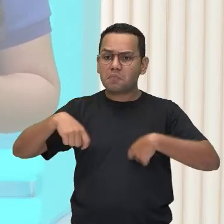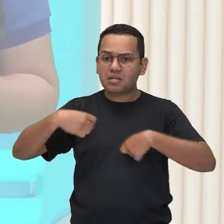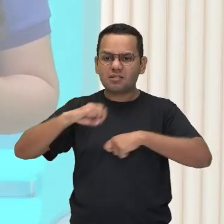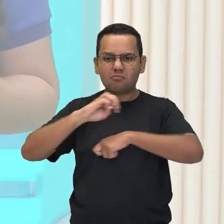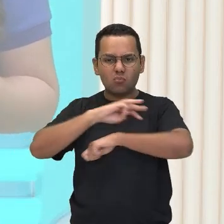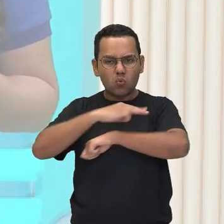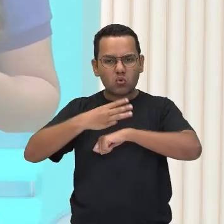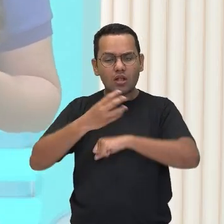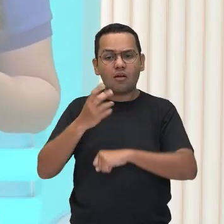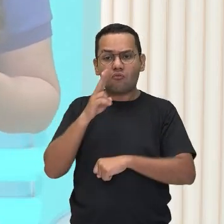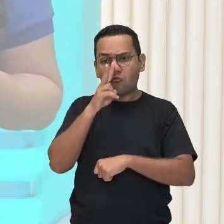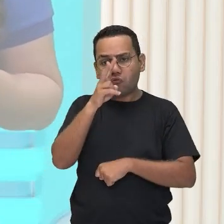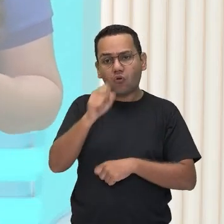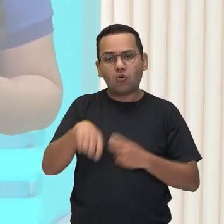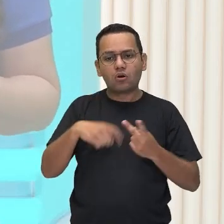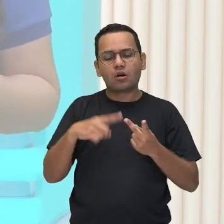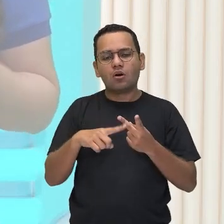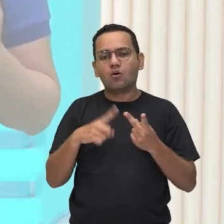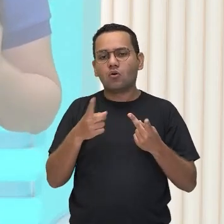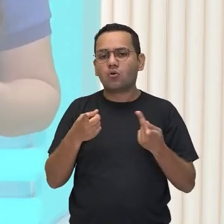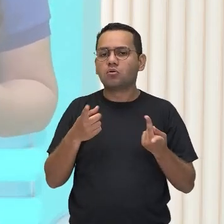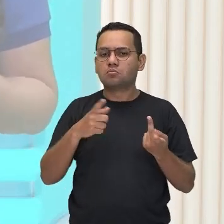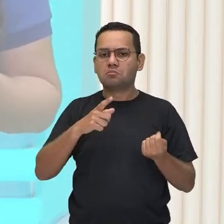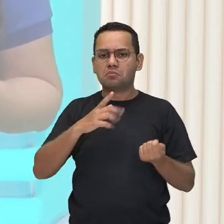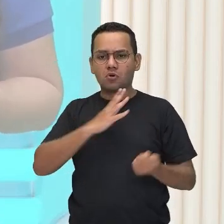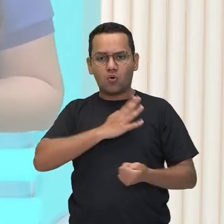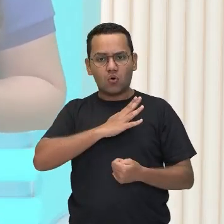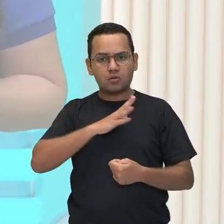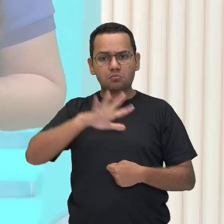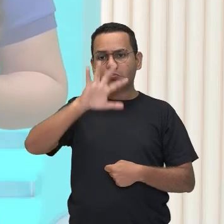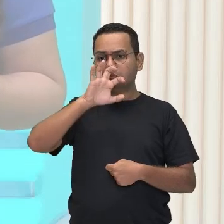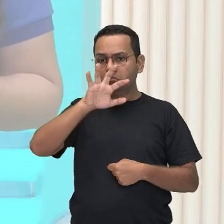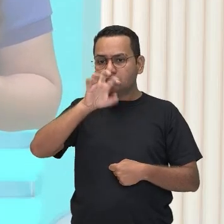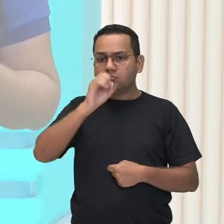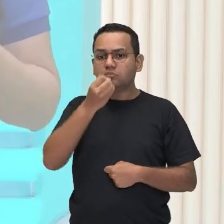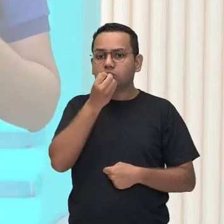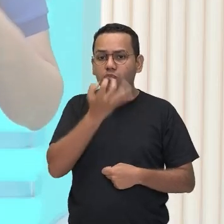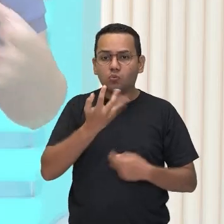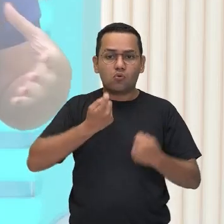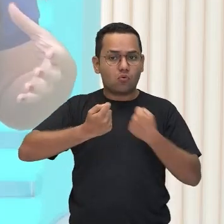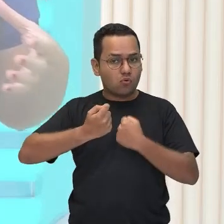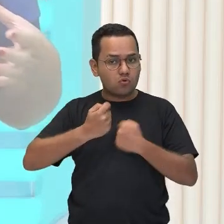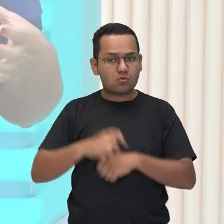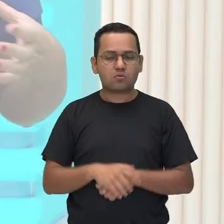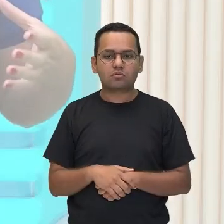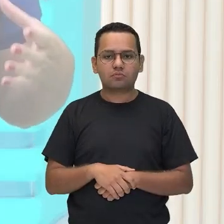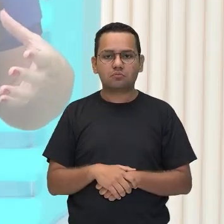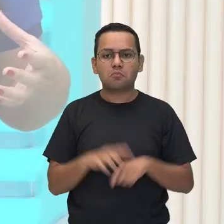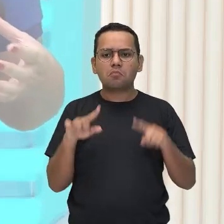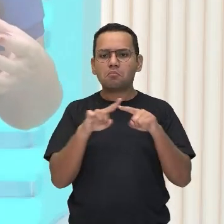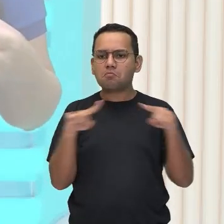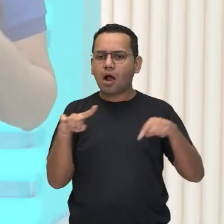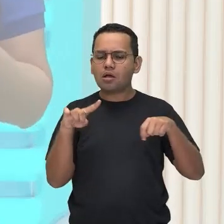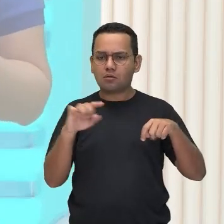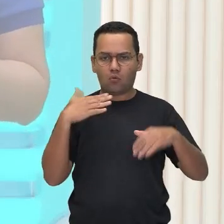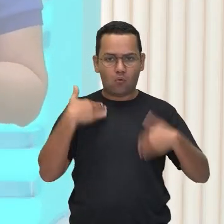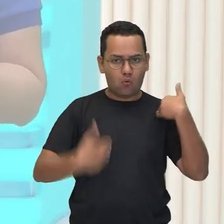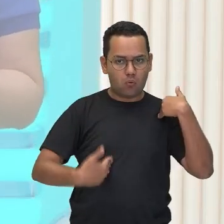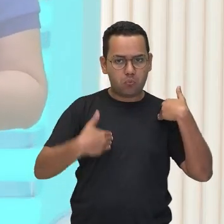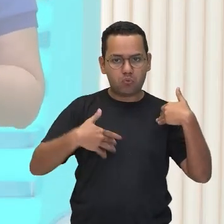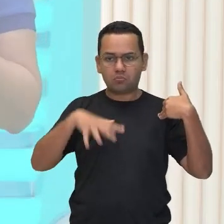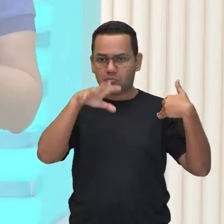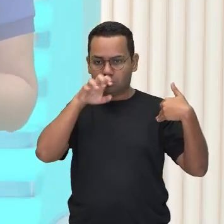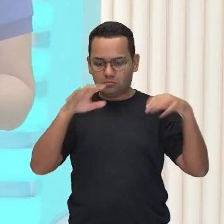eh capacidade cardiorespiratória bem trabalhada Então ela une essa atividade à questão